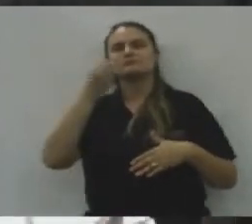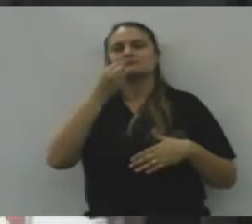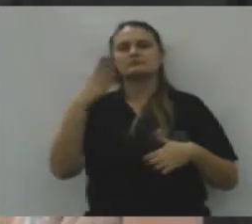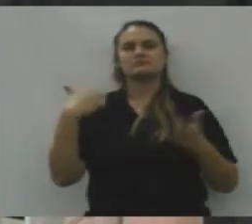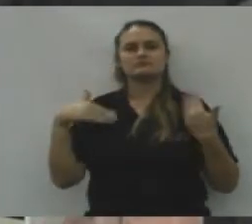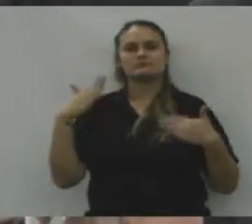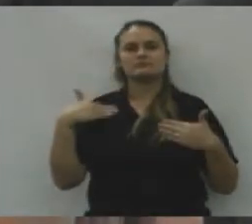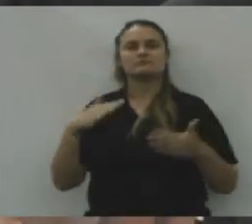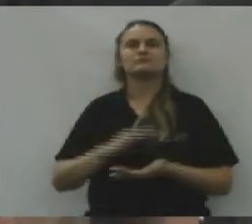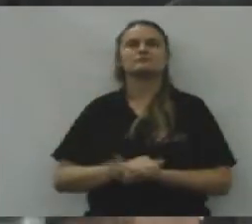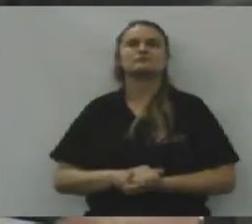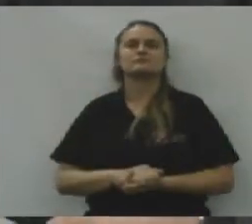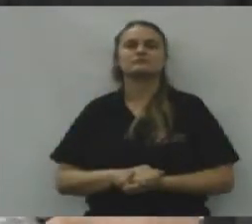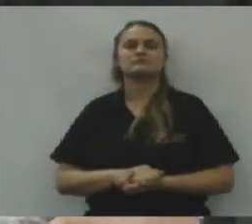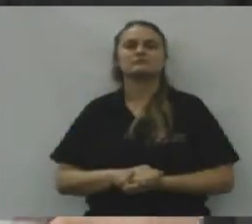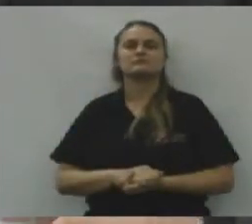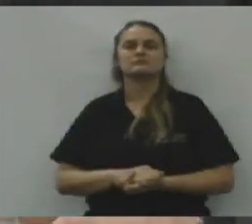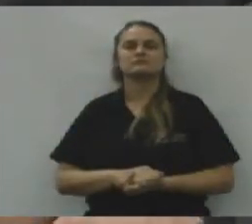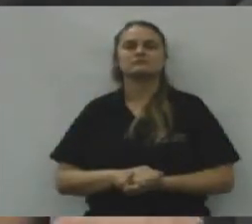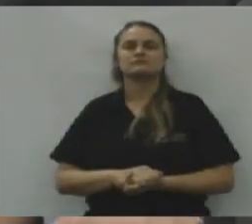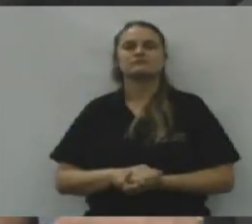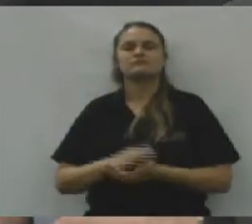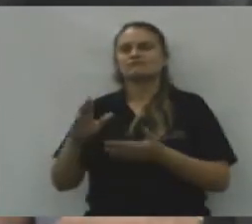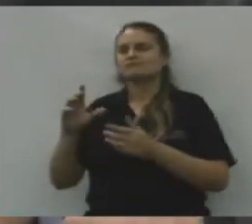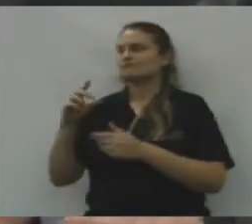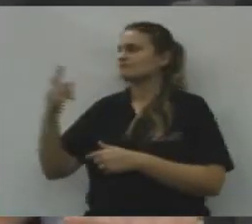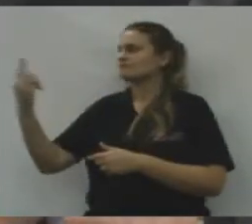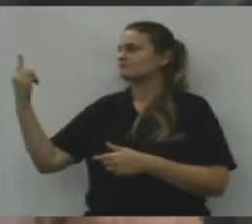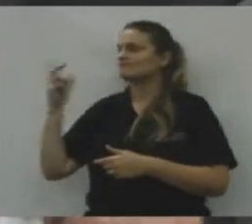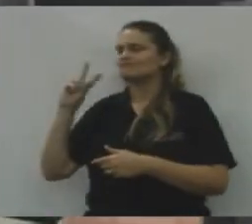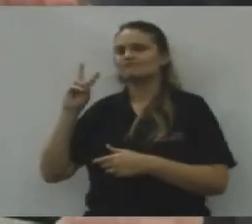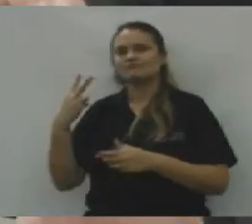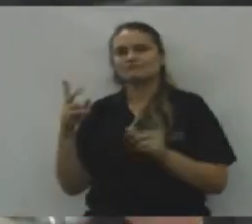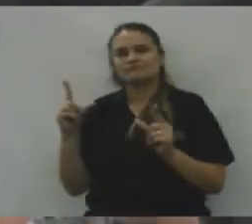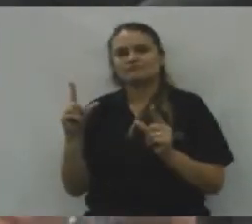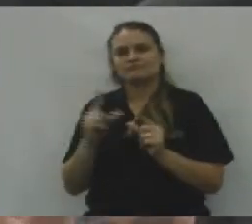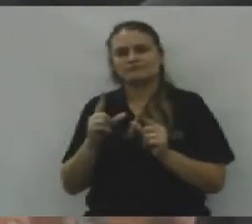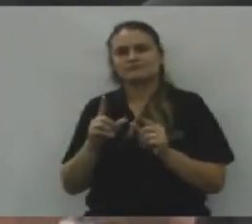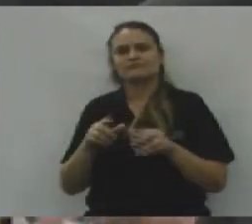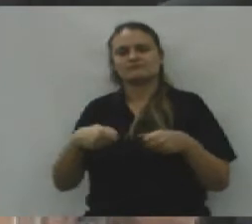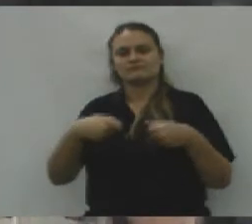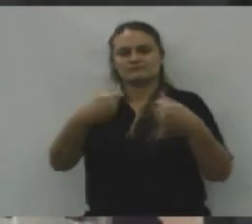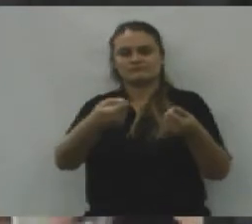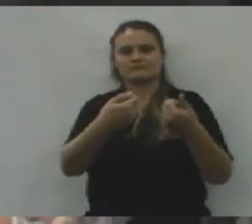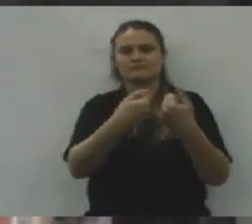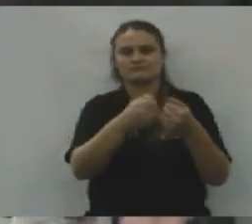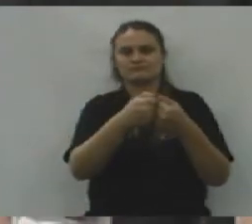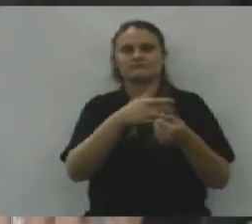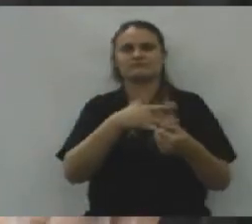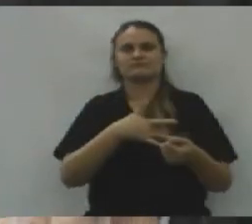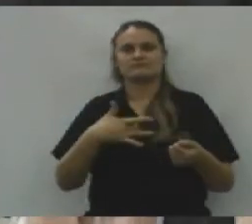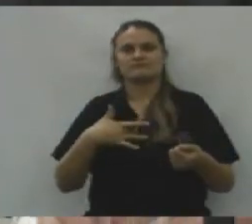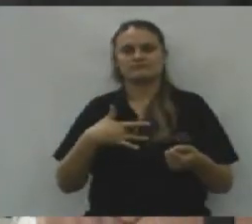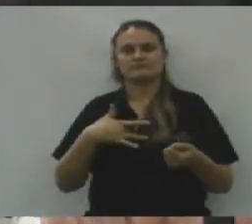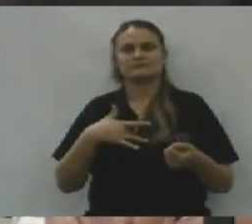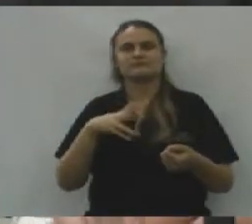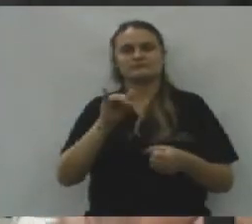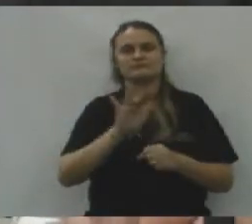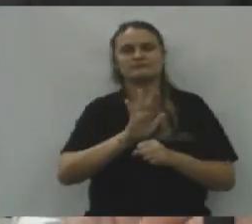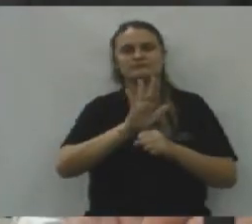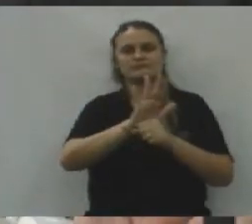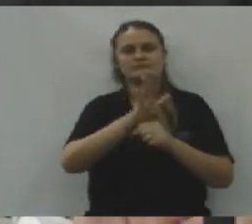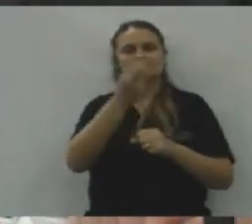todos. Através das economias dos vereadores, né? Vai ser entregue o ônibus da saúde agora, vai ajudar